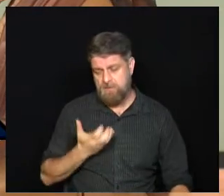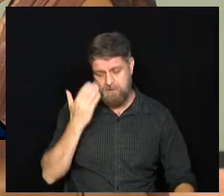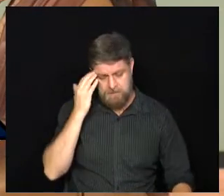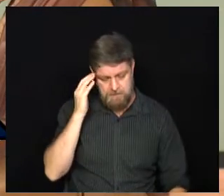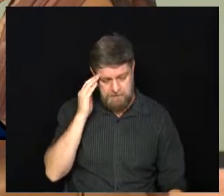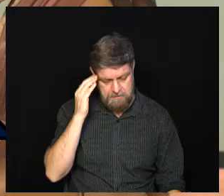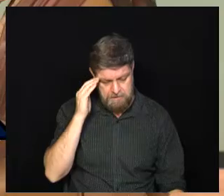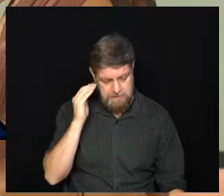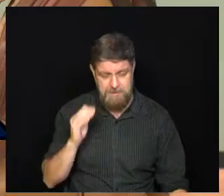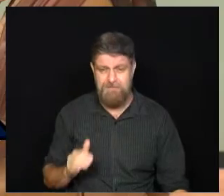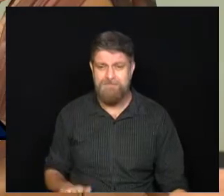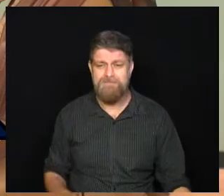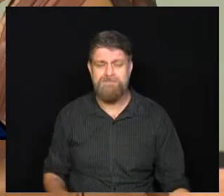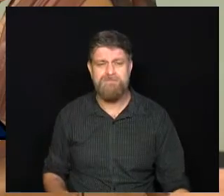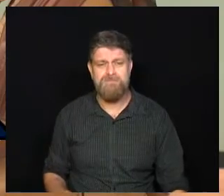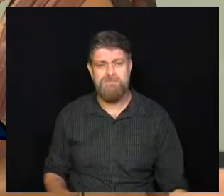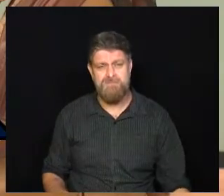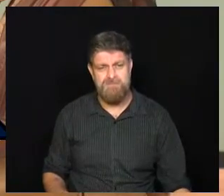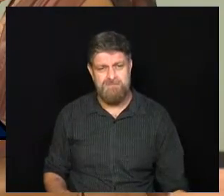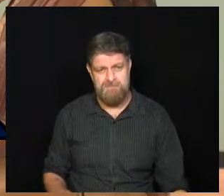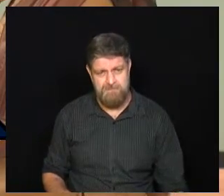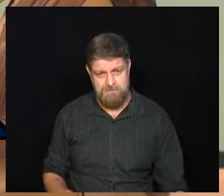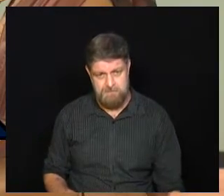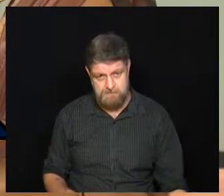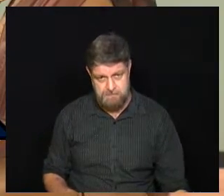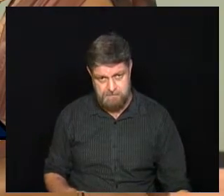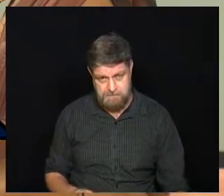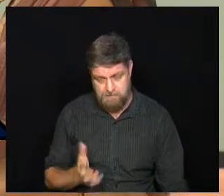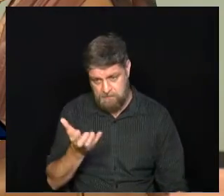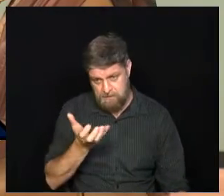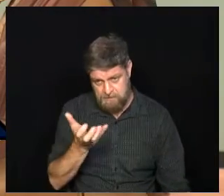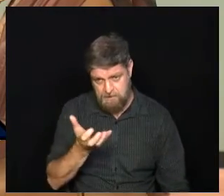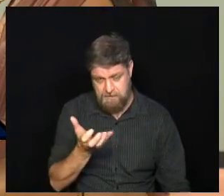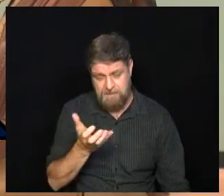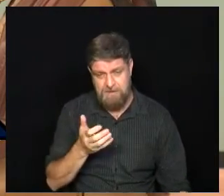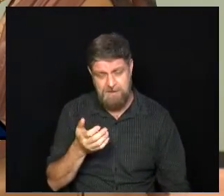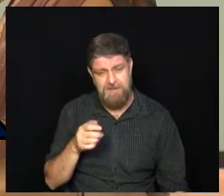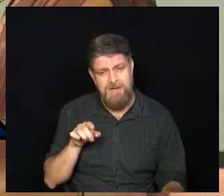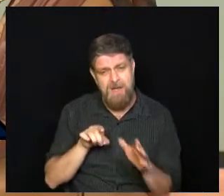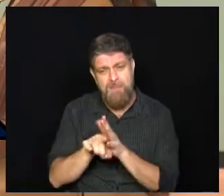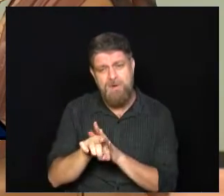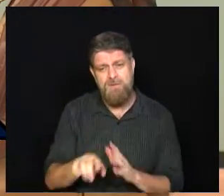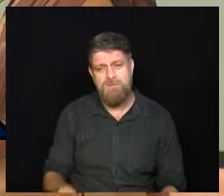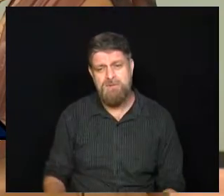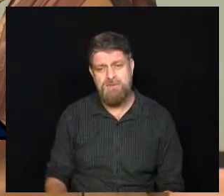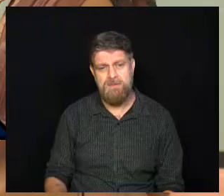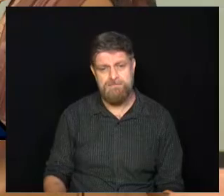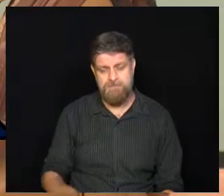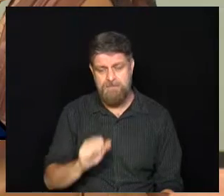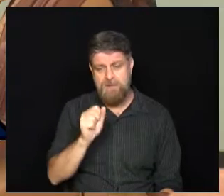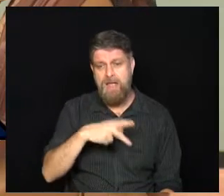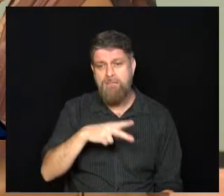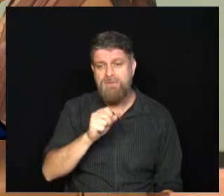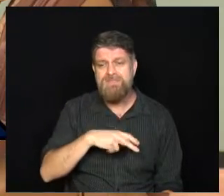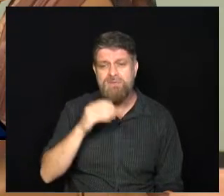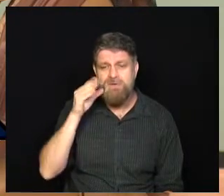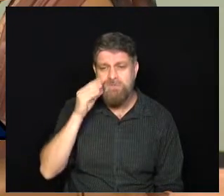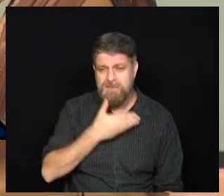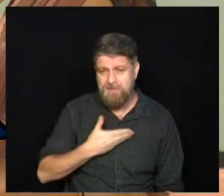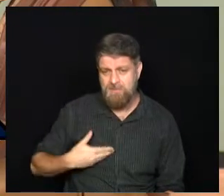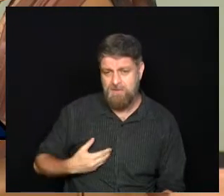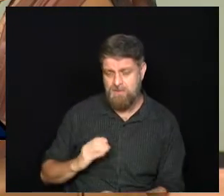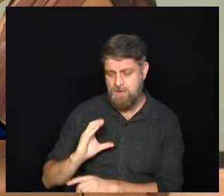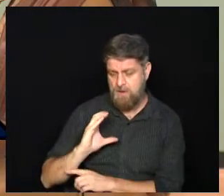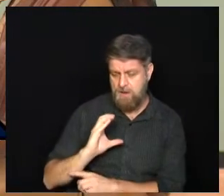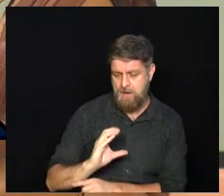também. A outra pergunta, João, é com relação ao repasse do Camprev. Na verdade, é com relação aos restos